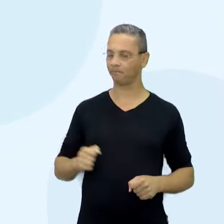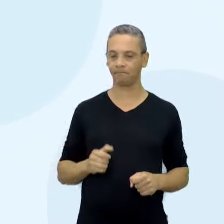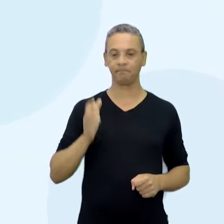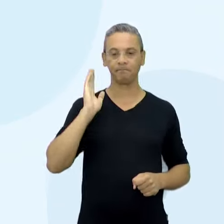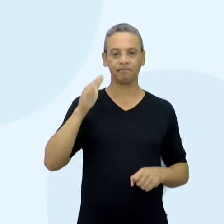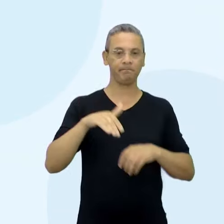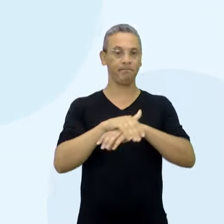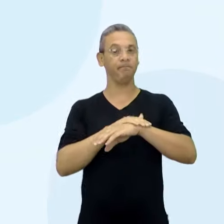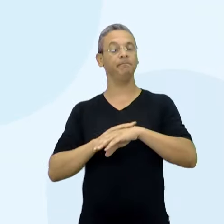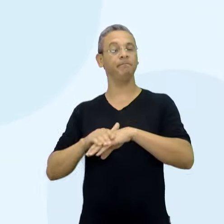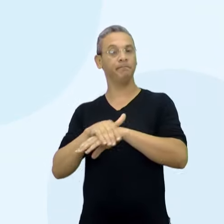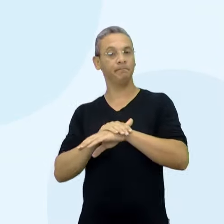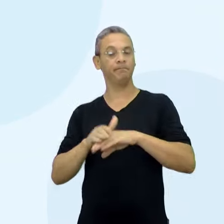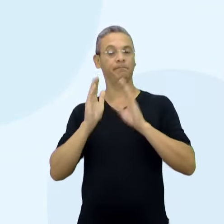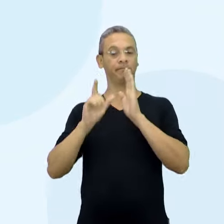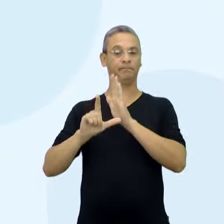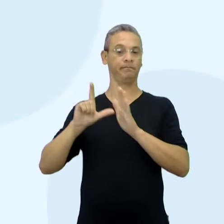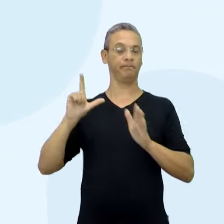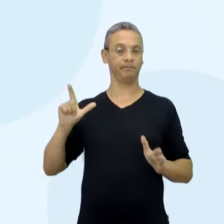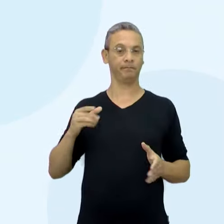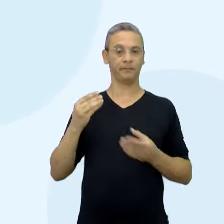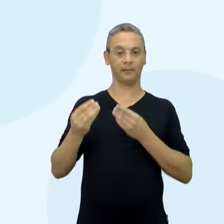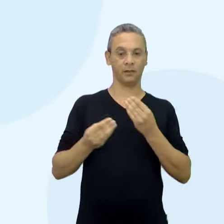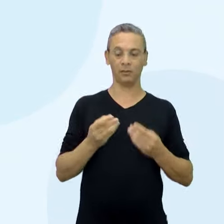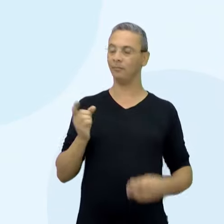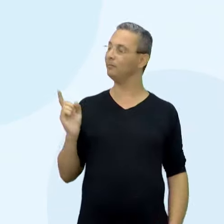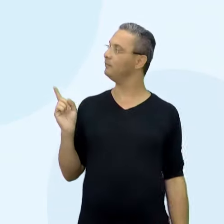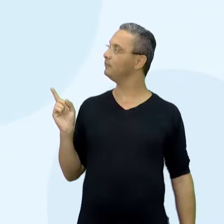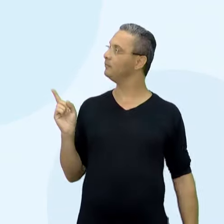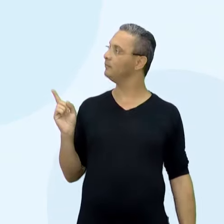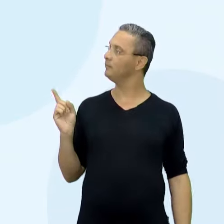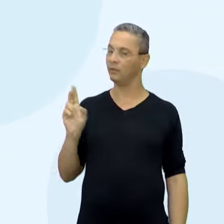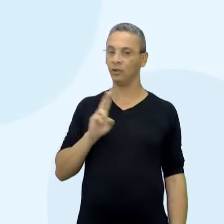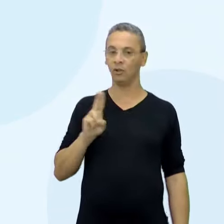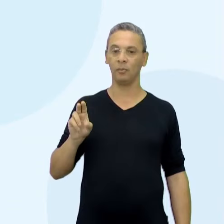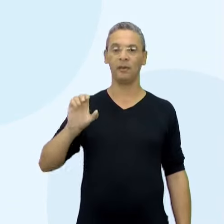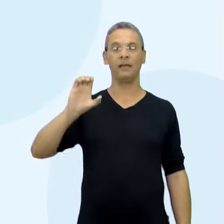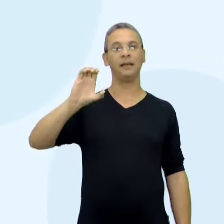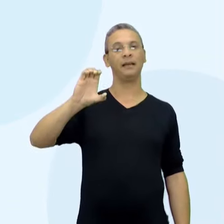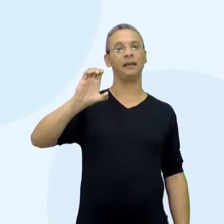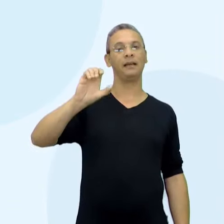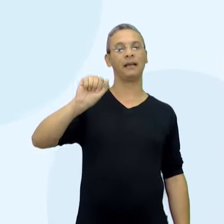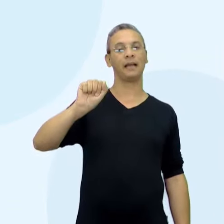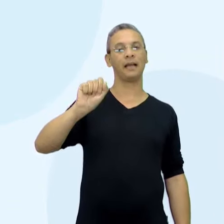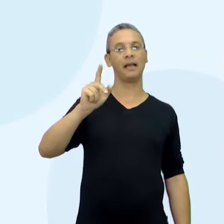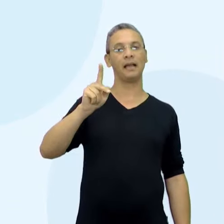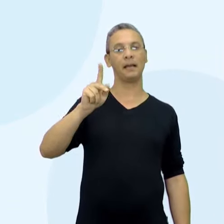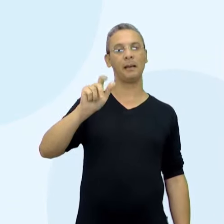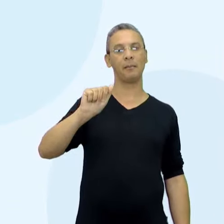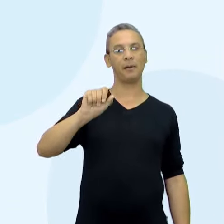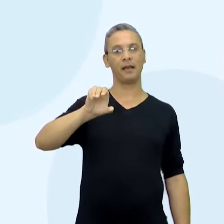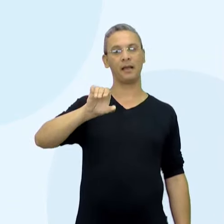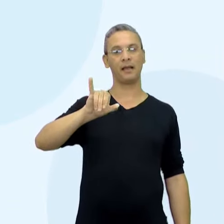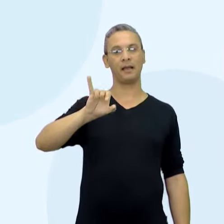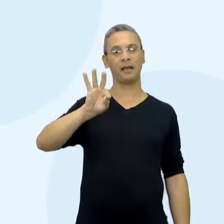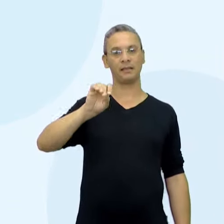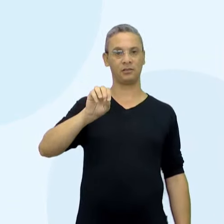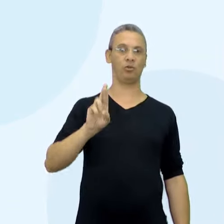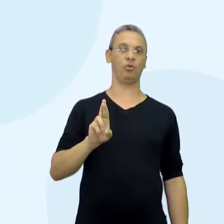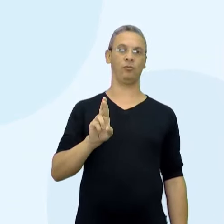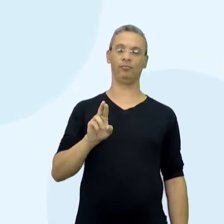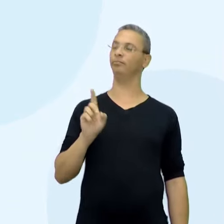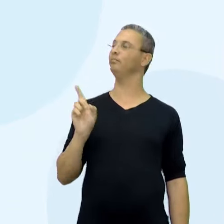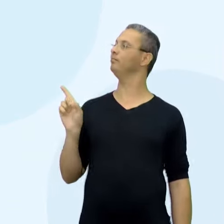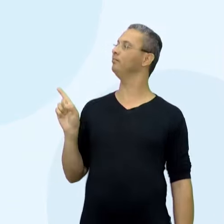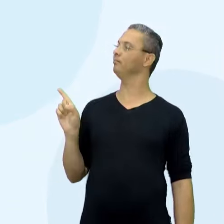um componente aqui e eu queria falar sobre um outro, chamado capacitor. Você já ouviu falar? O capacitor, ele também para